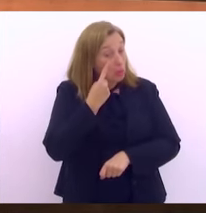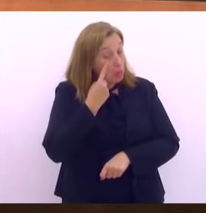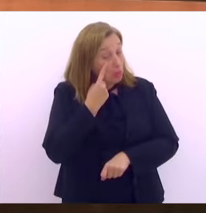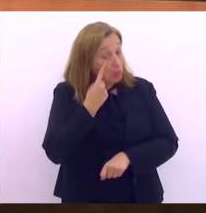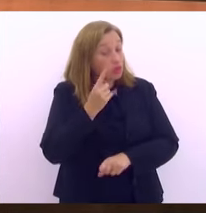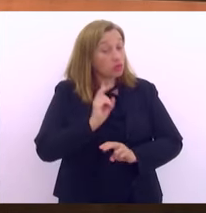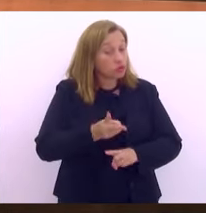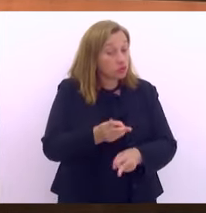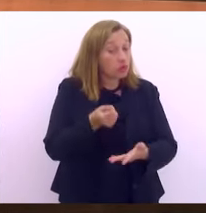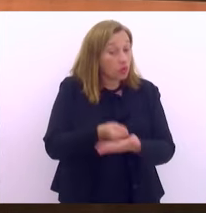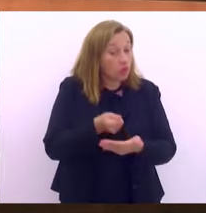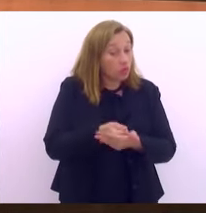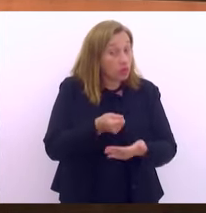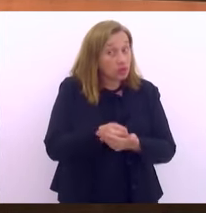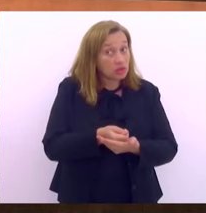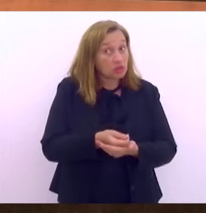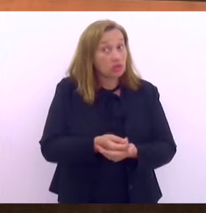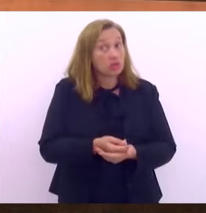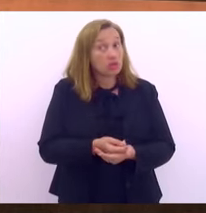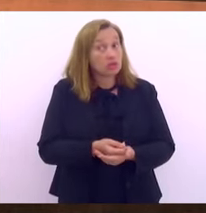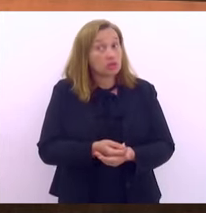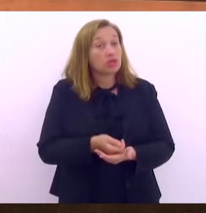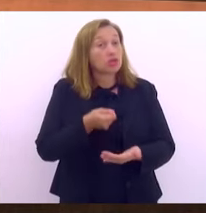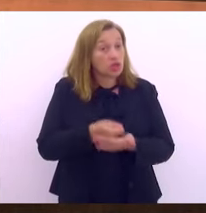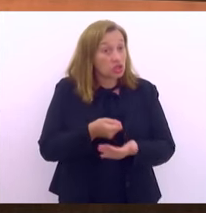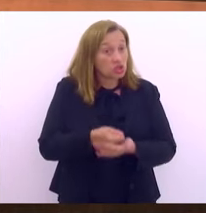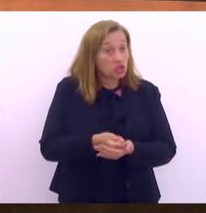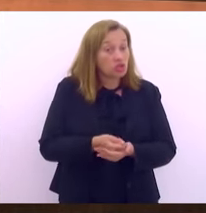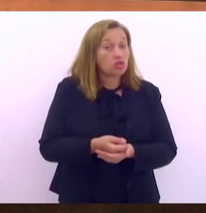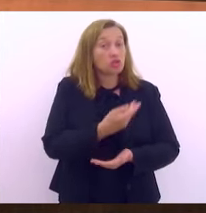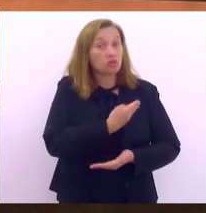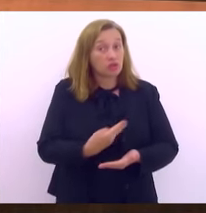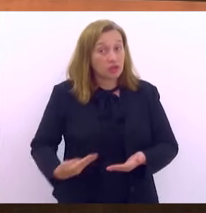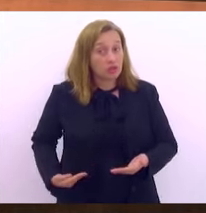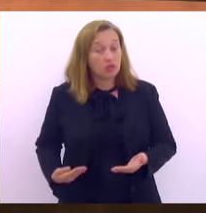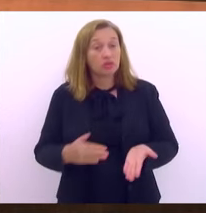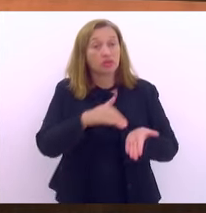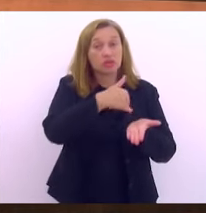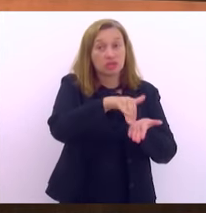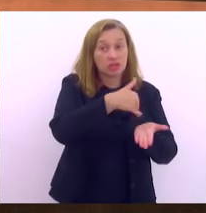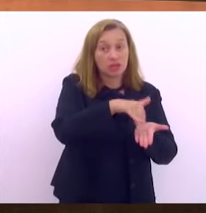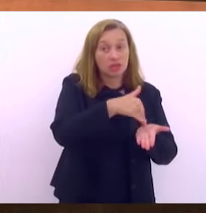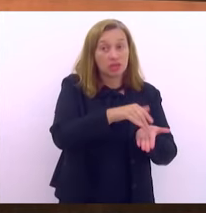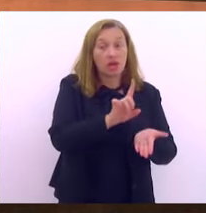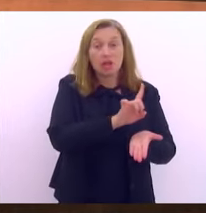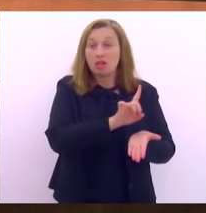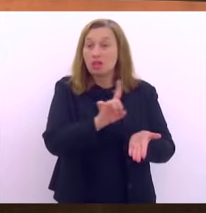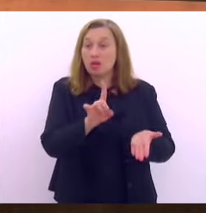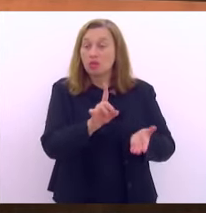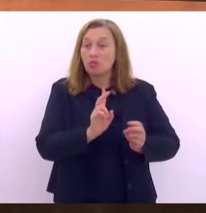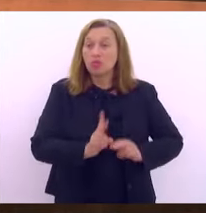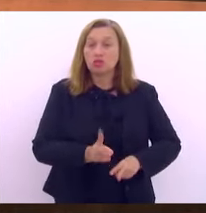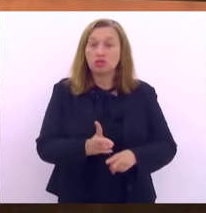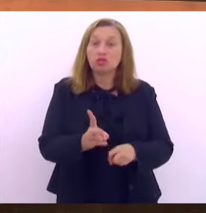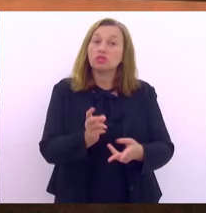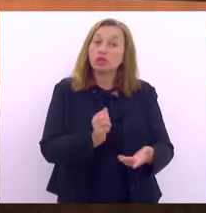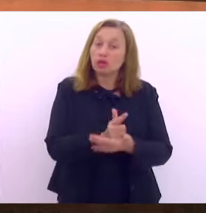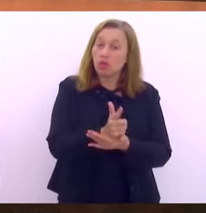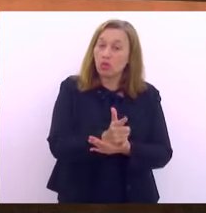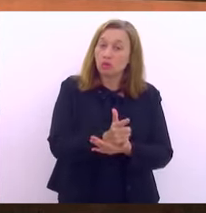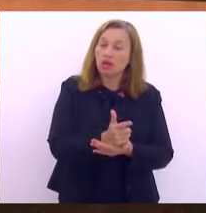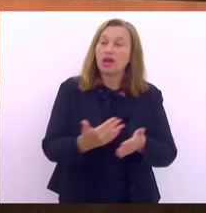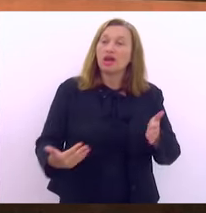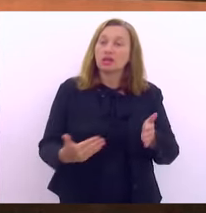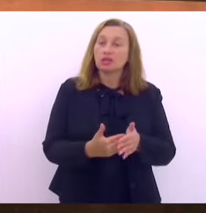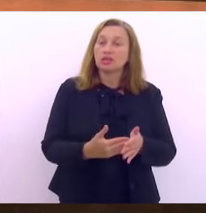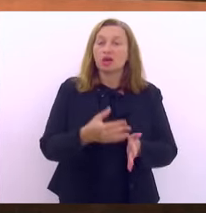vamos continuar cobrando, e a gente exige do governador e da secretária que não deem continuidade a essa compra até